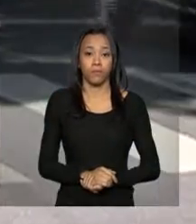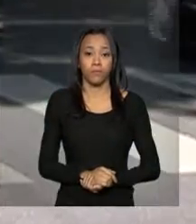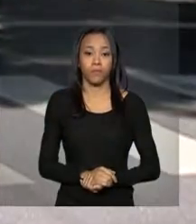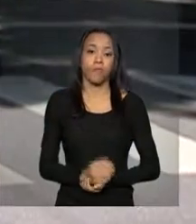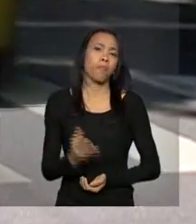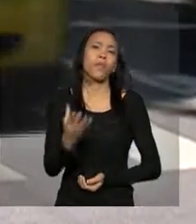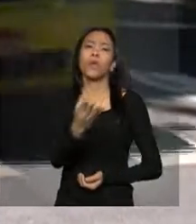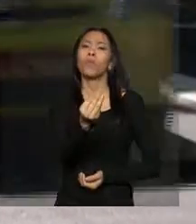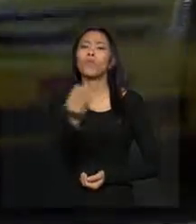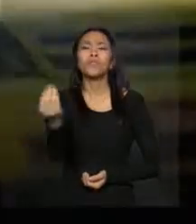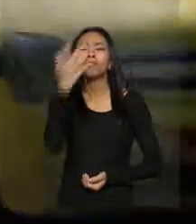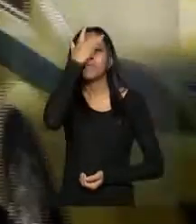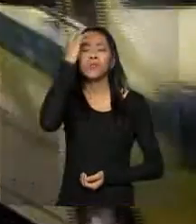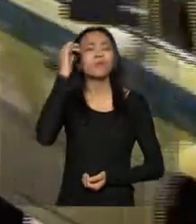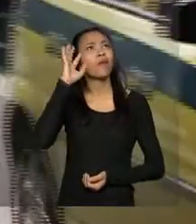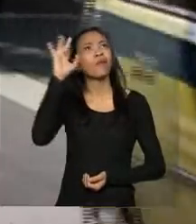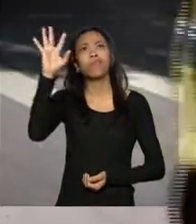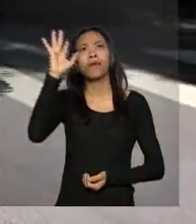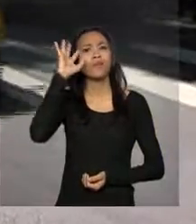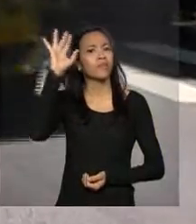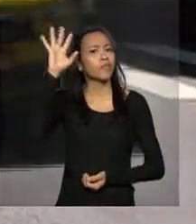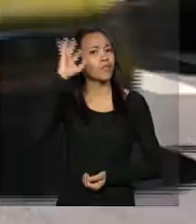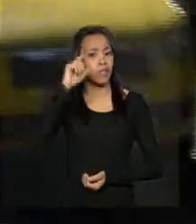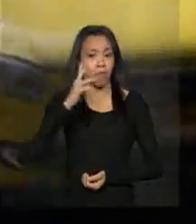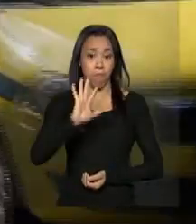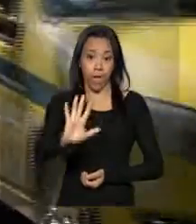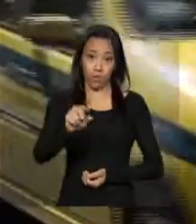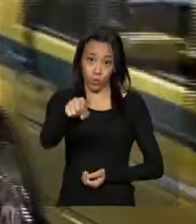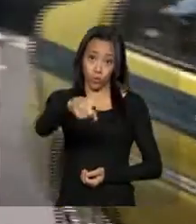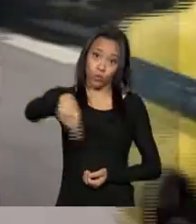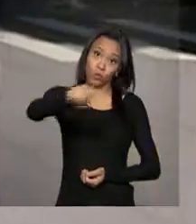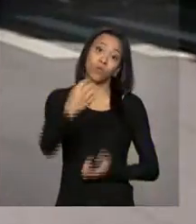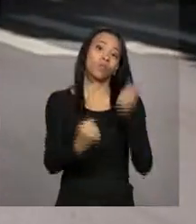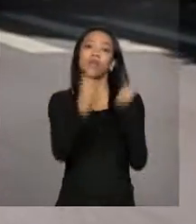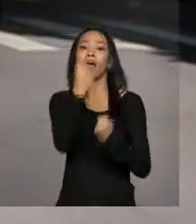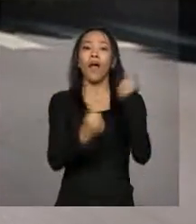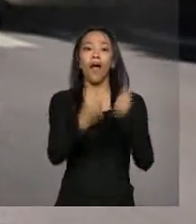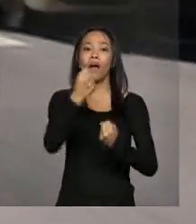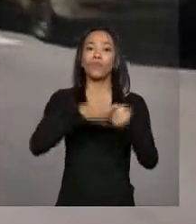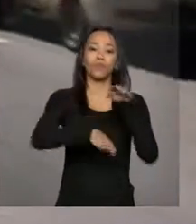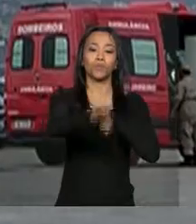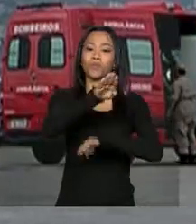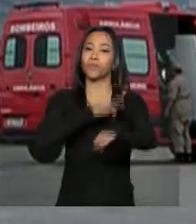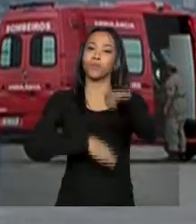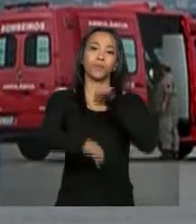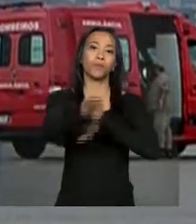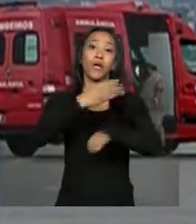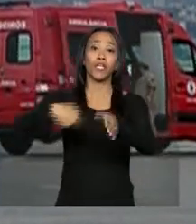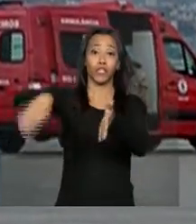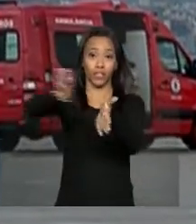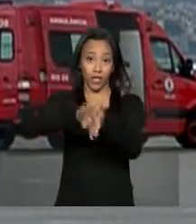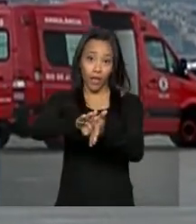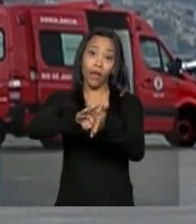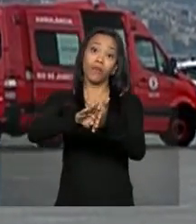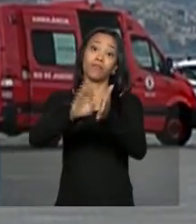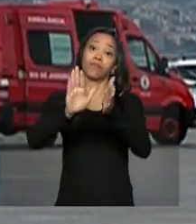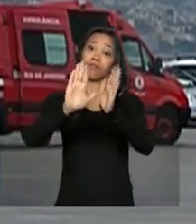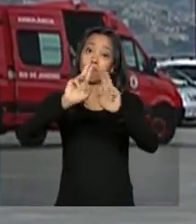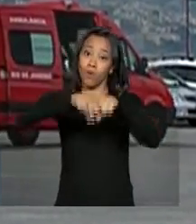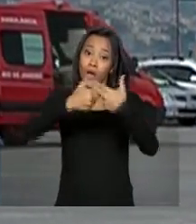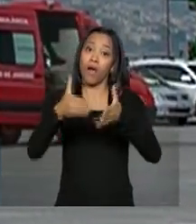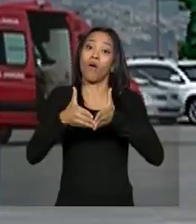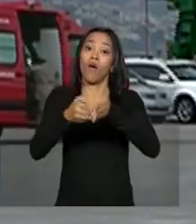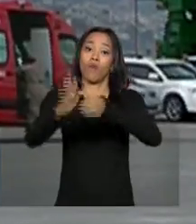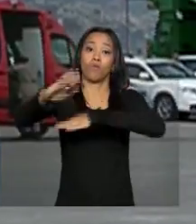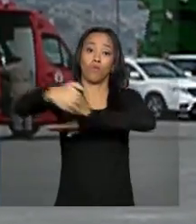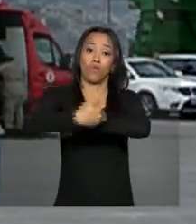Muita gente nem imagina, mas muitos dos carros que trafegam nas ruas do Brasil chegaram ao país pelo Porto do Rio de Janeiro. Somente